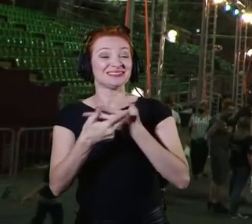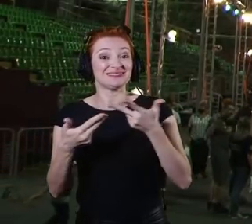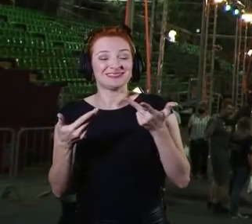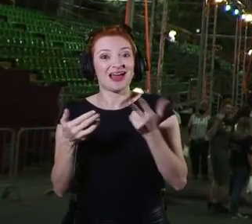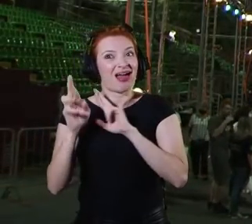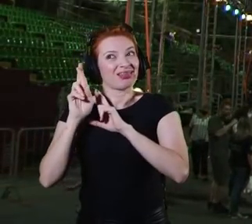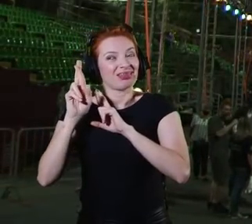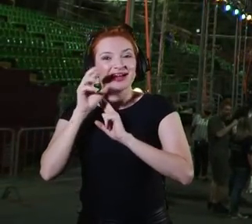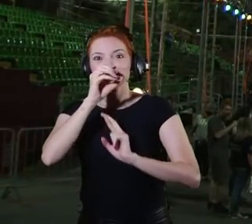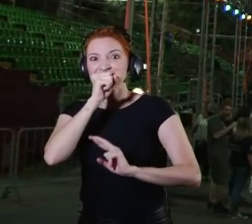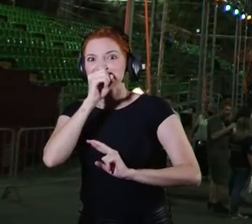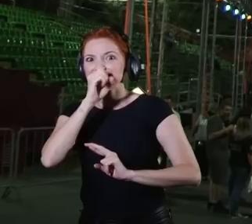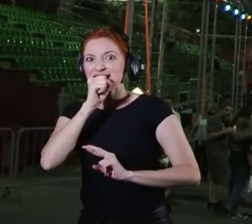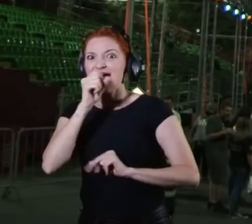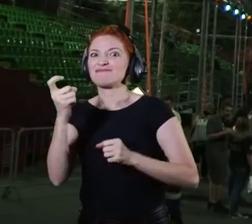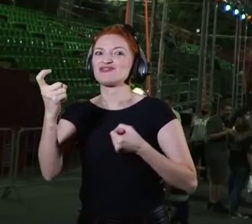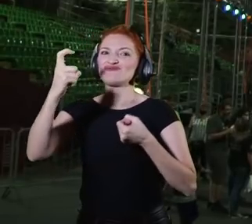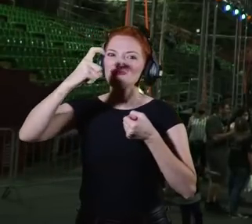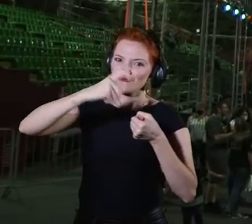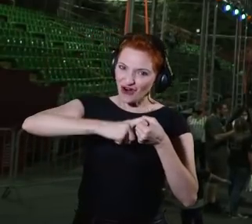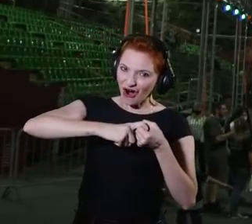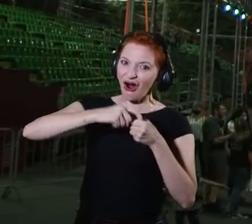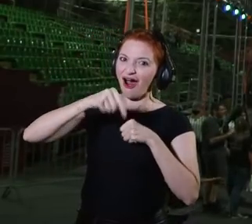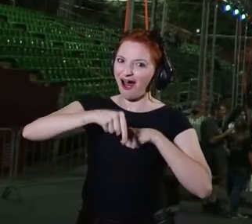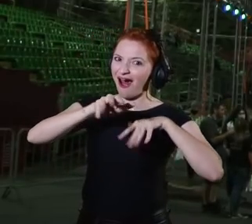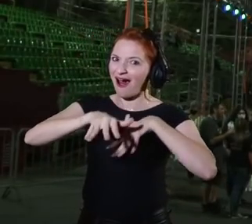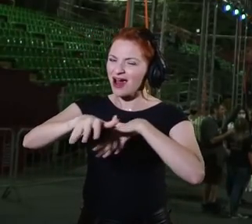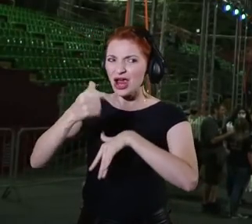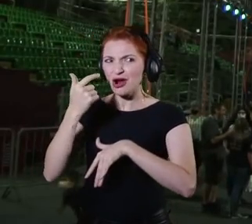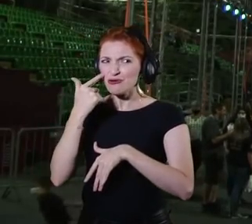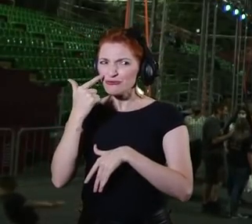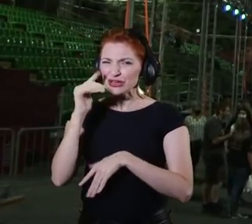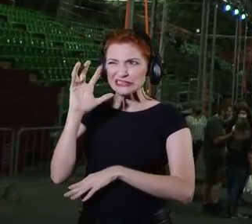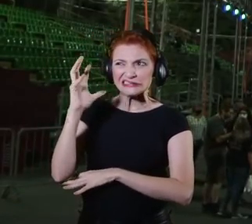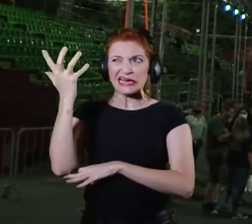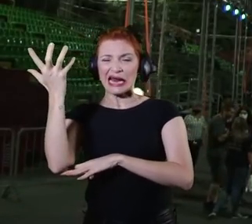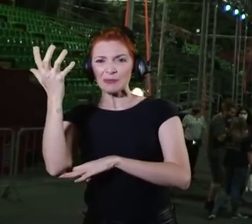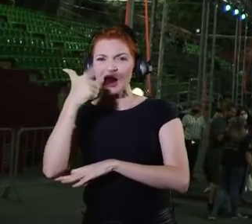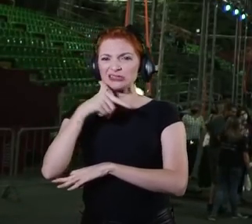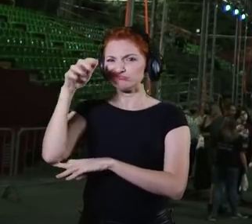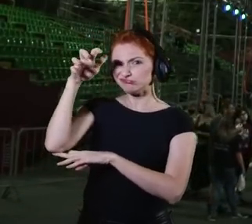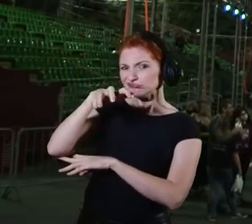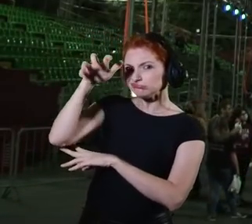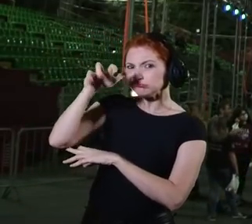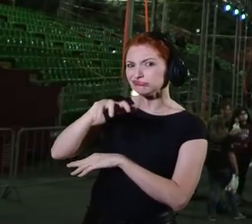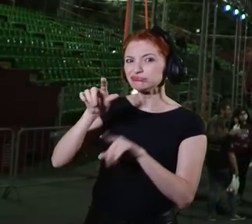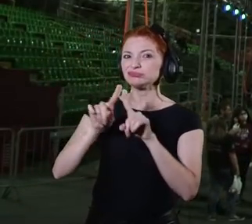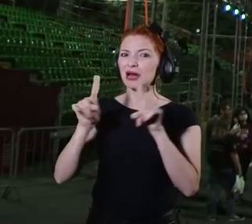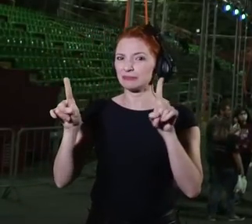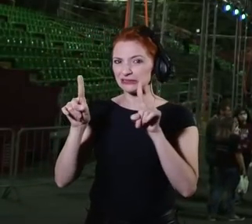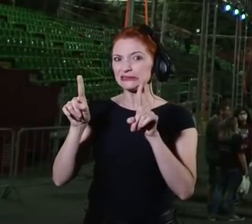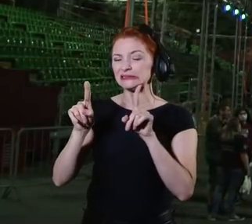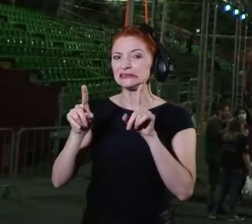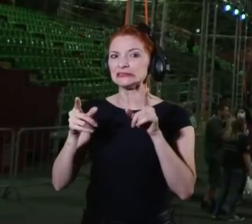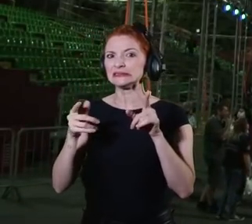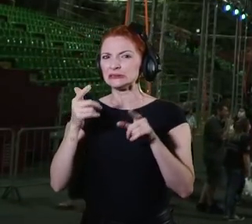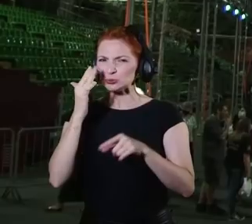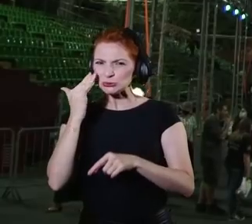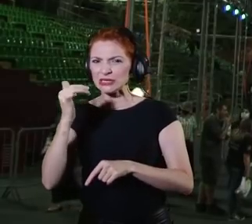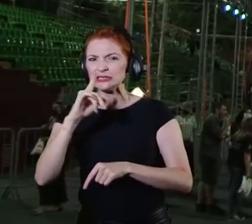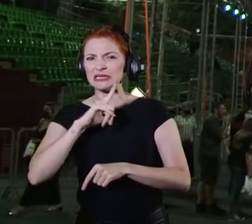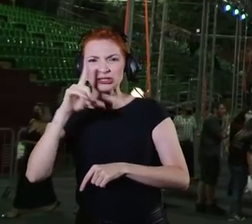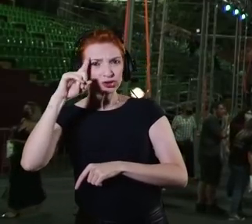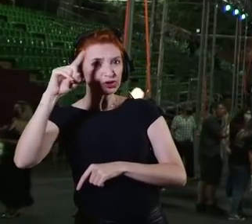se sábado vamos estar de volta aqui. Eu vi que a previsão é de chuva, mas de qualquer forma teremos aí também a data do